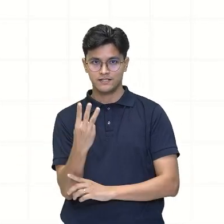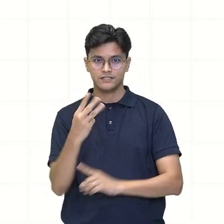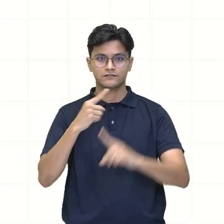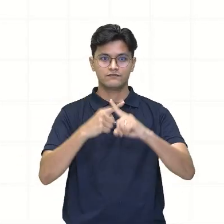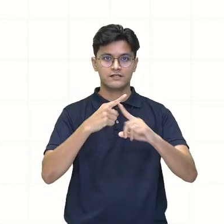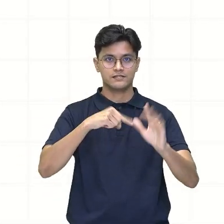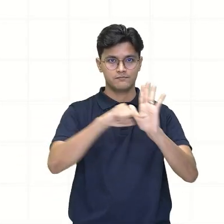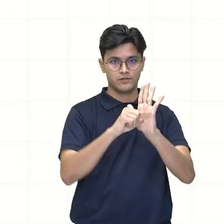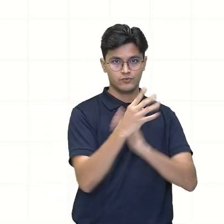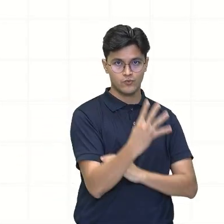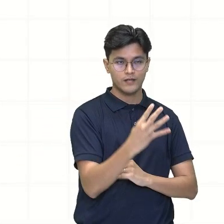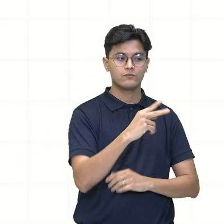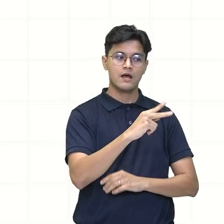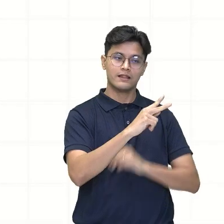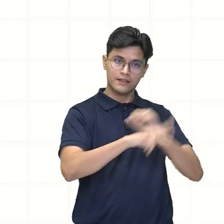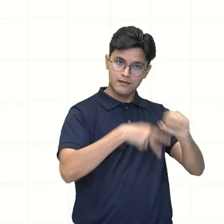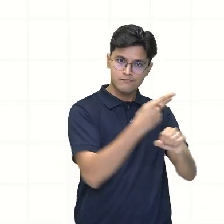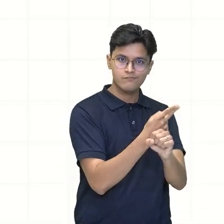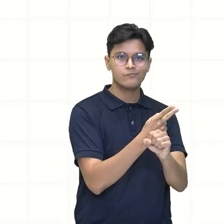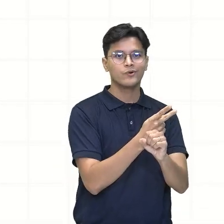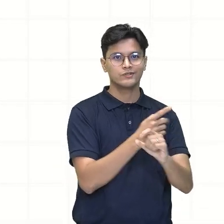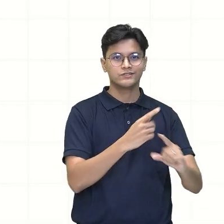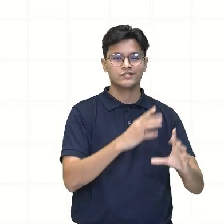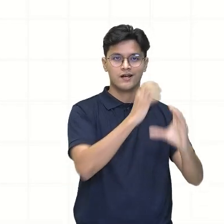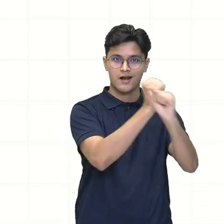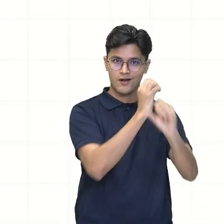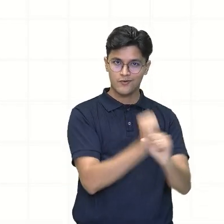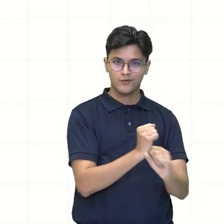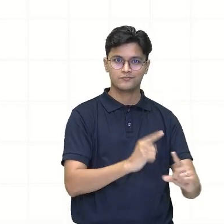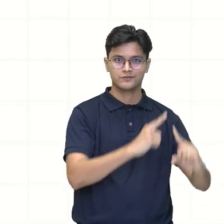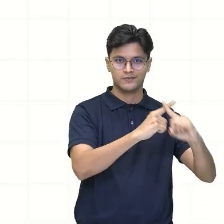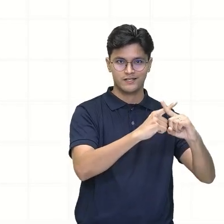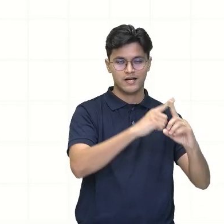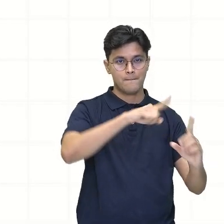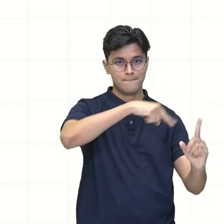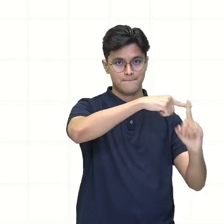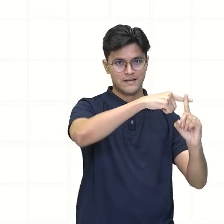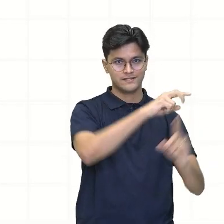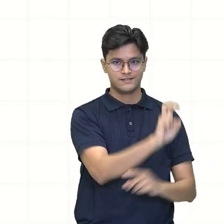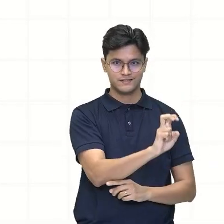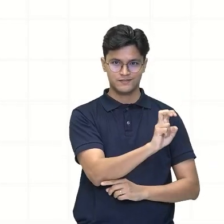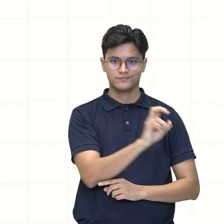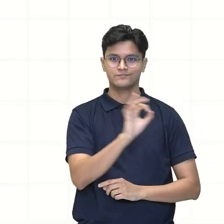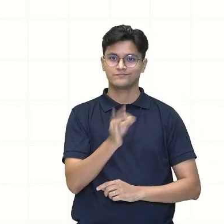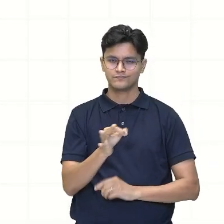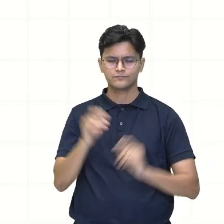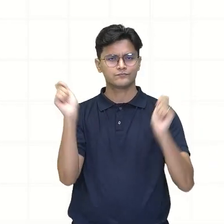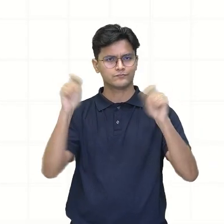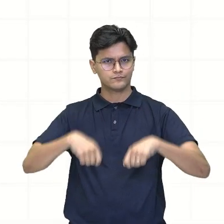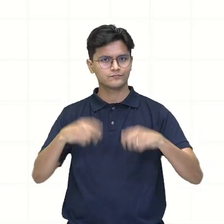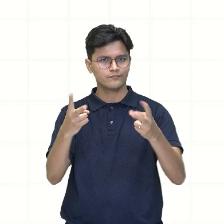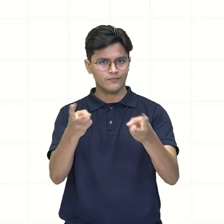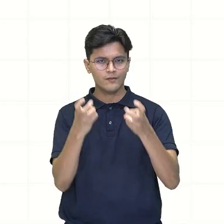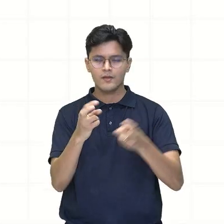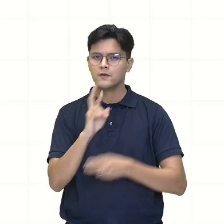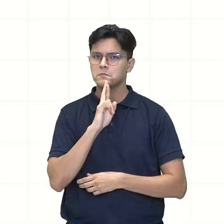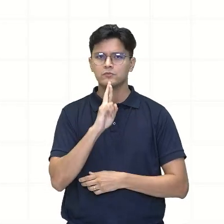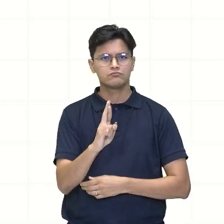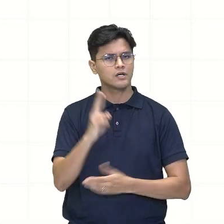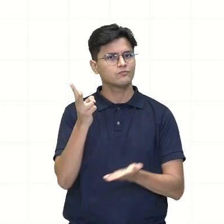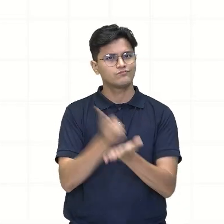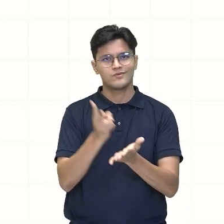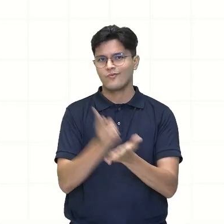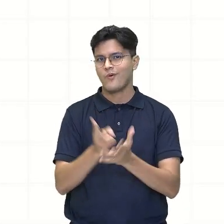e depois multiplicar pelo mais 5. E aí a gente consegue ver que a gente vai ter o mesmo resultado. Olha